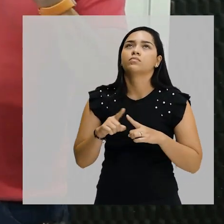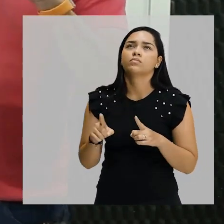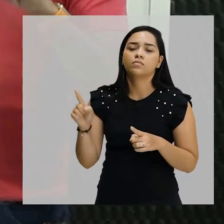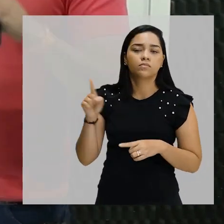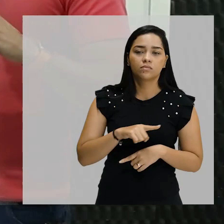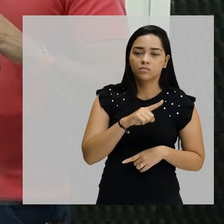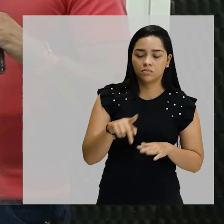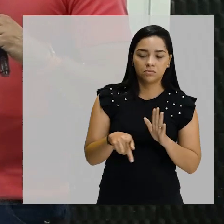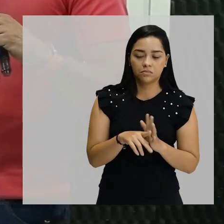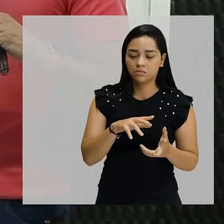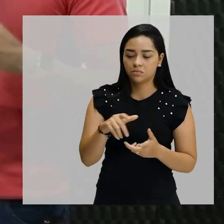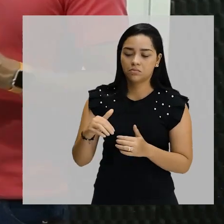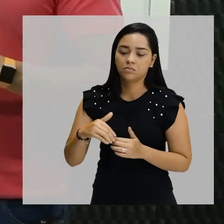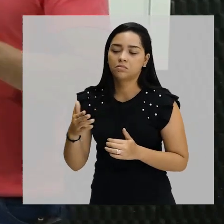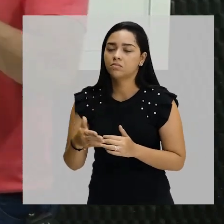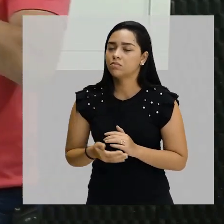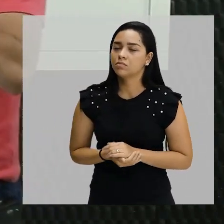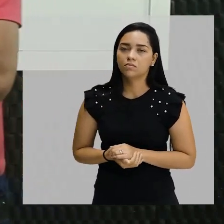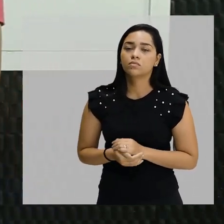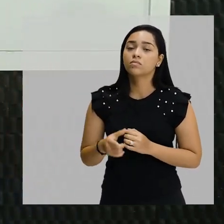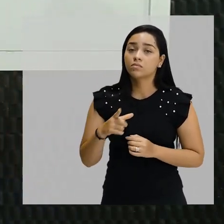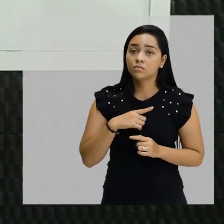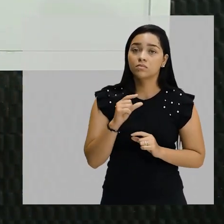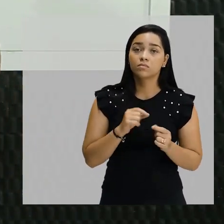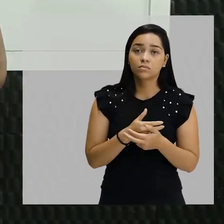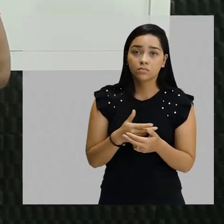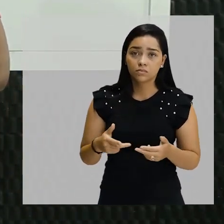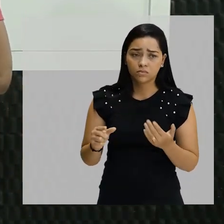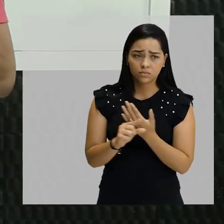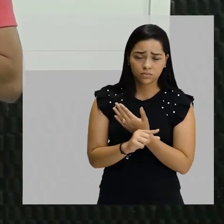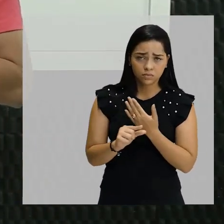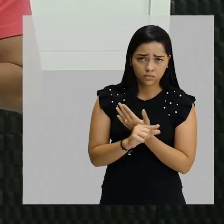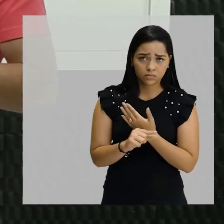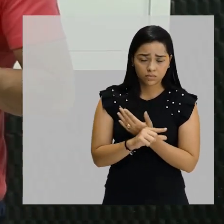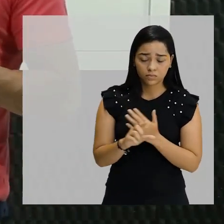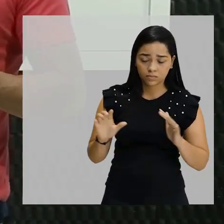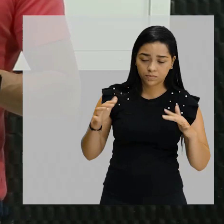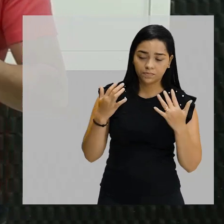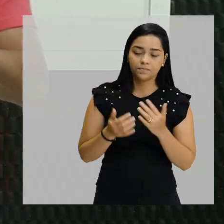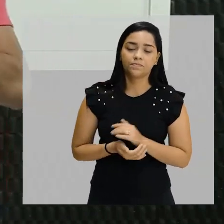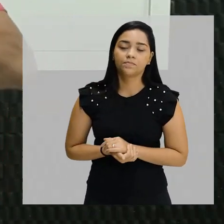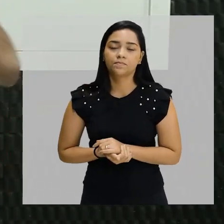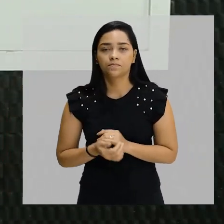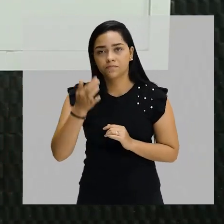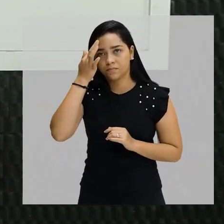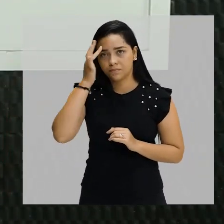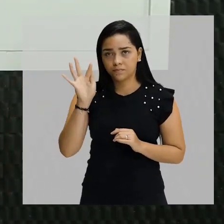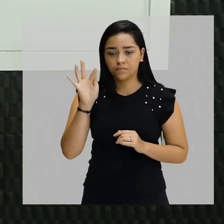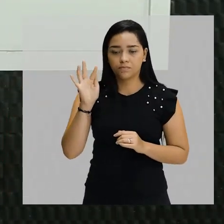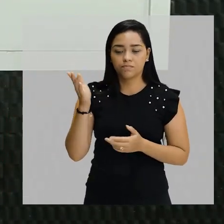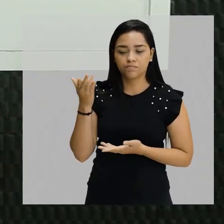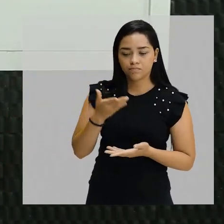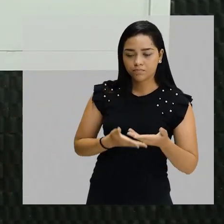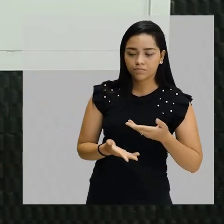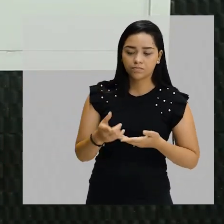há uma negação do mundo fora do sujeito e existem autores vamos lá agora acompanha aqui comigo Filosofia é uma coisa muito dinâmica